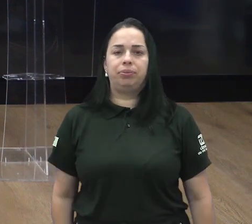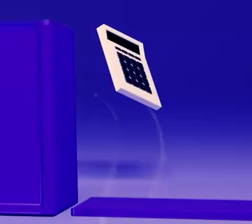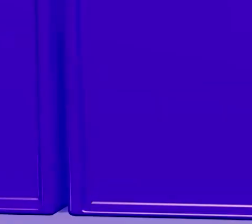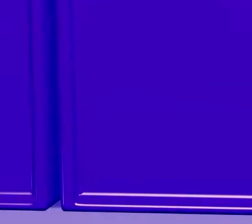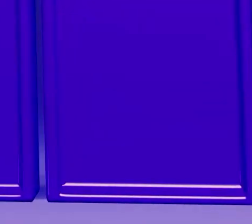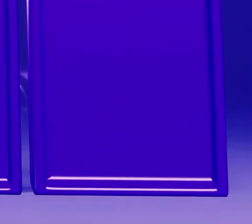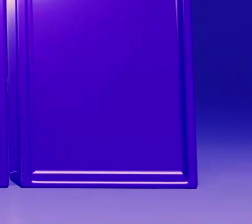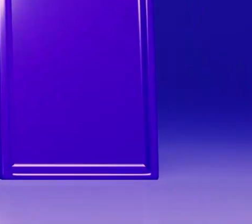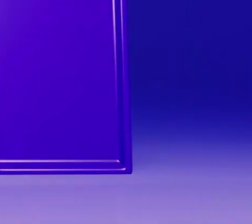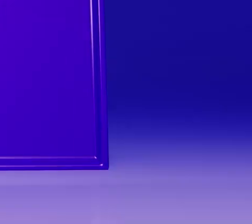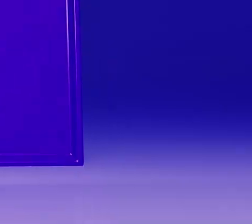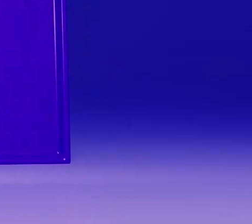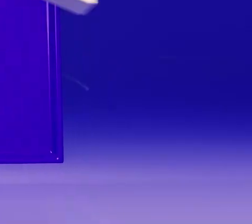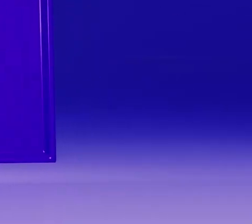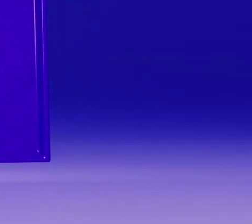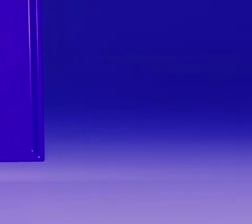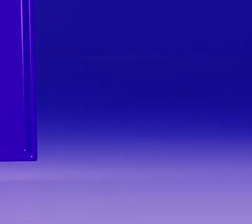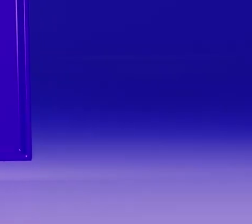Sebrae.